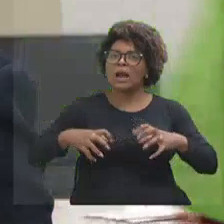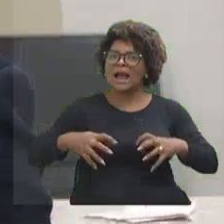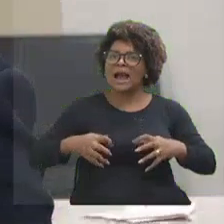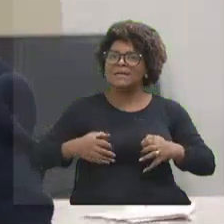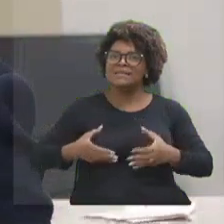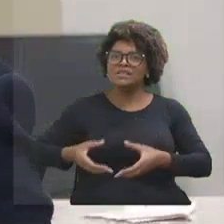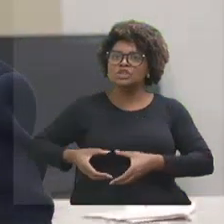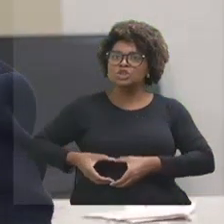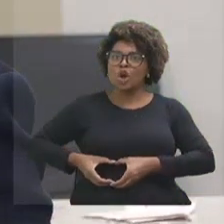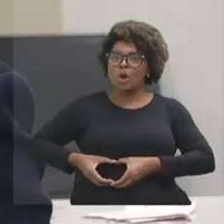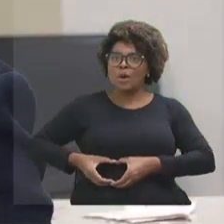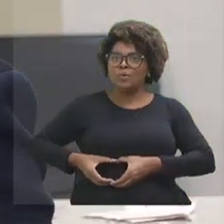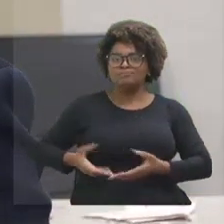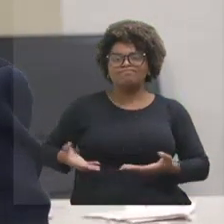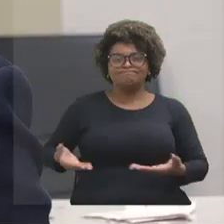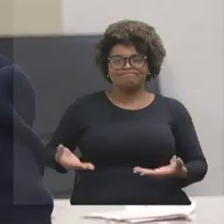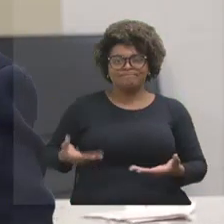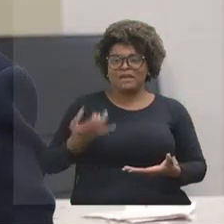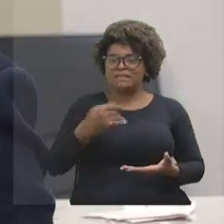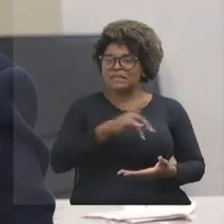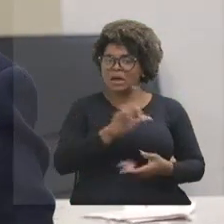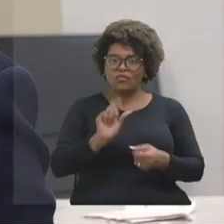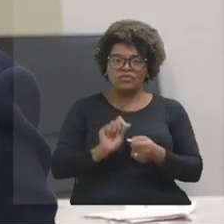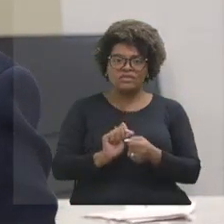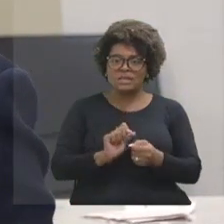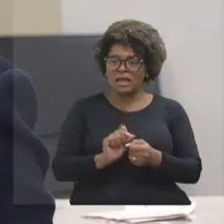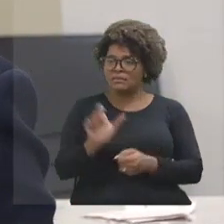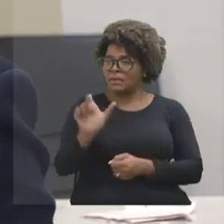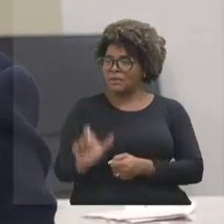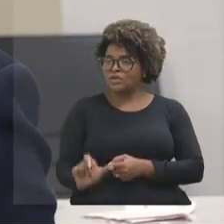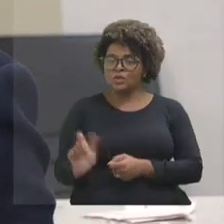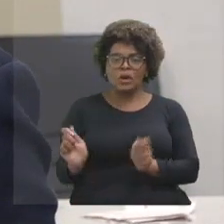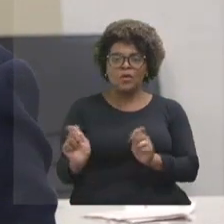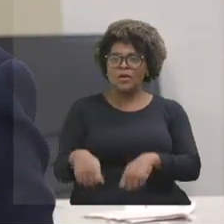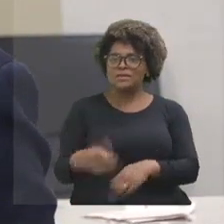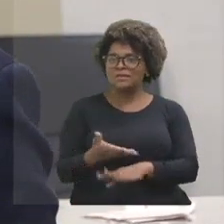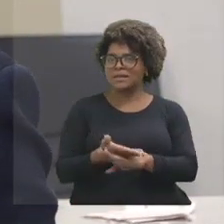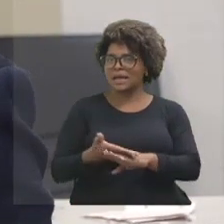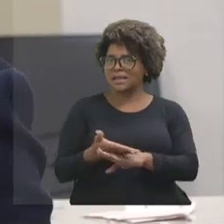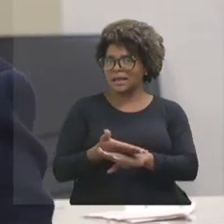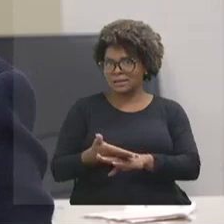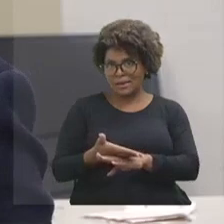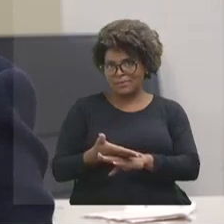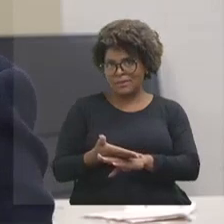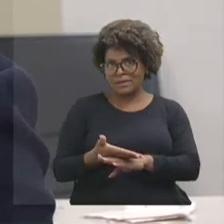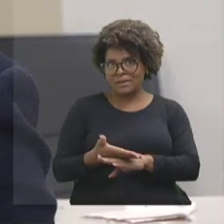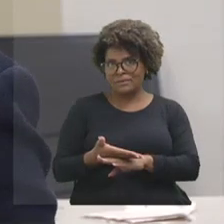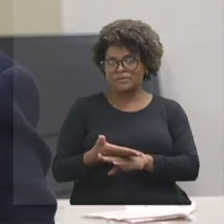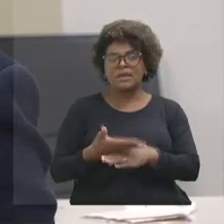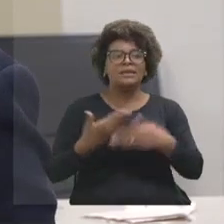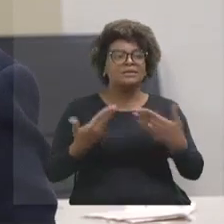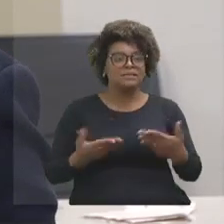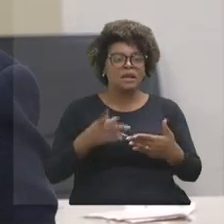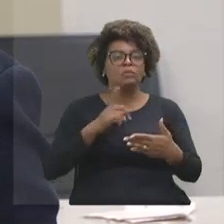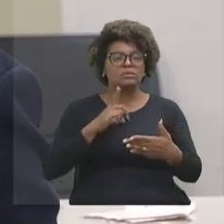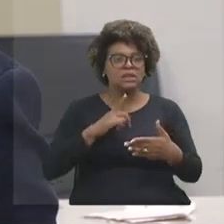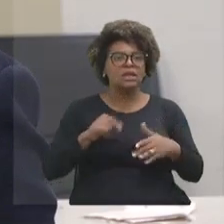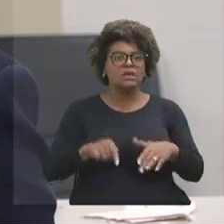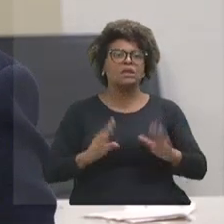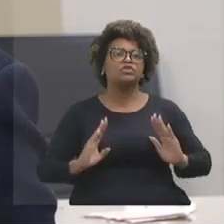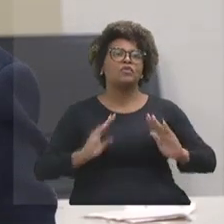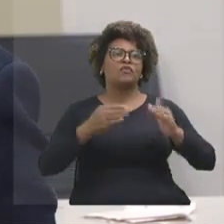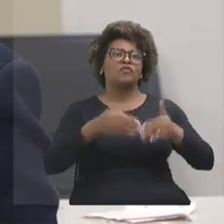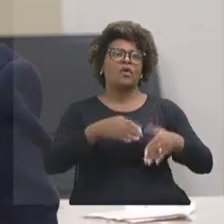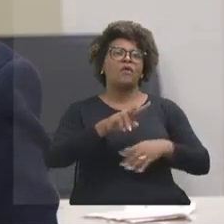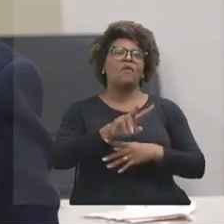ele não ia conseguir tão cedo com aquele tratamento e a gente vem atacando isso no valor a gente tem que entender a linha